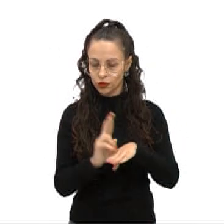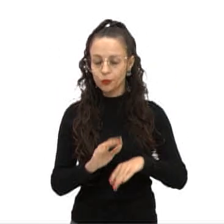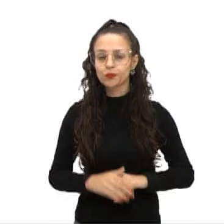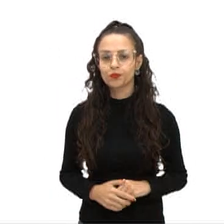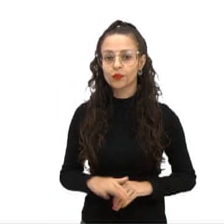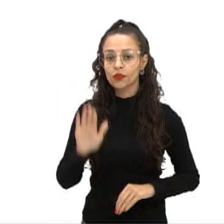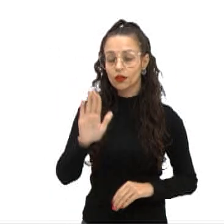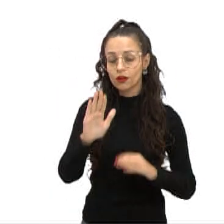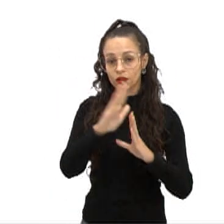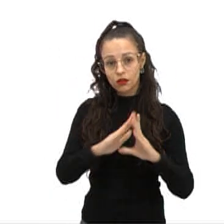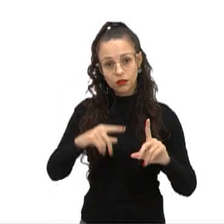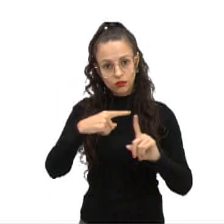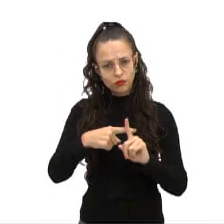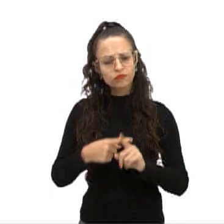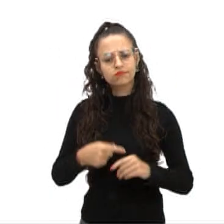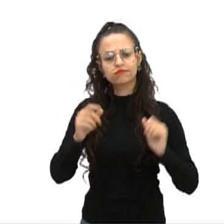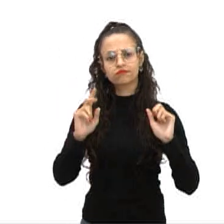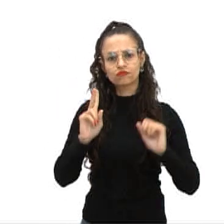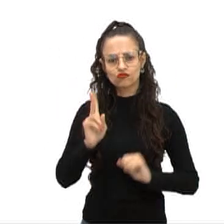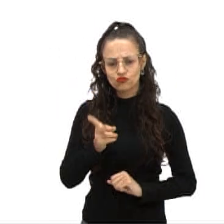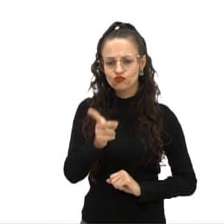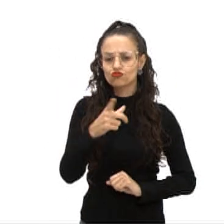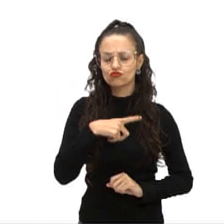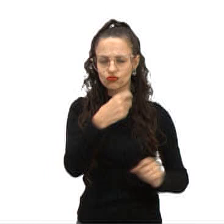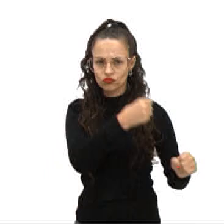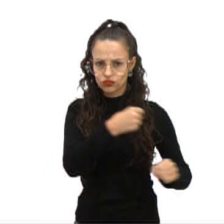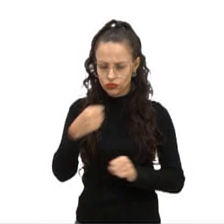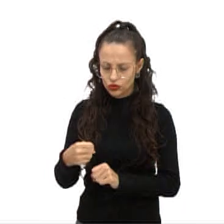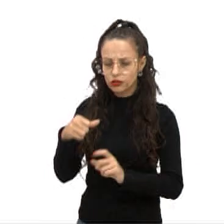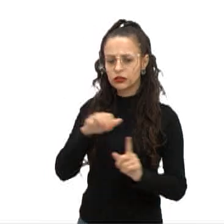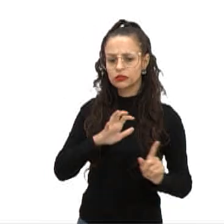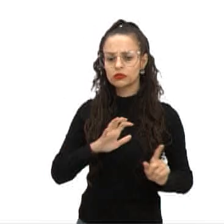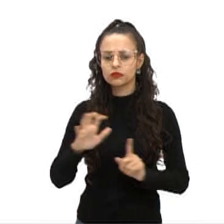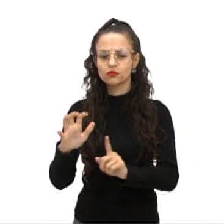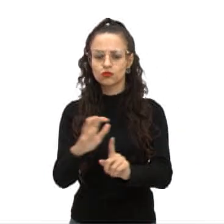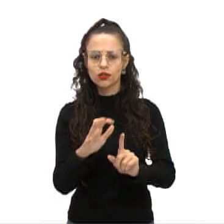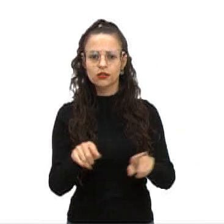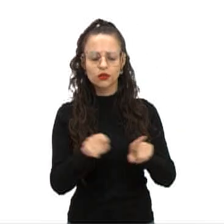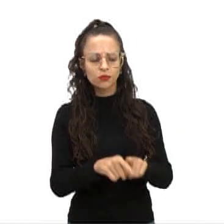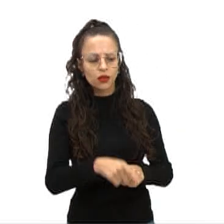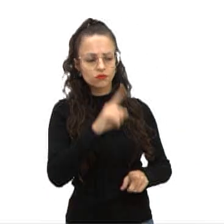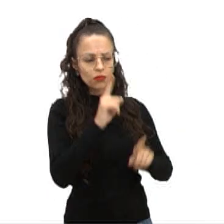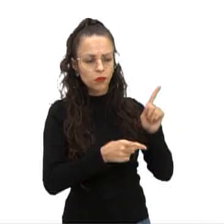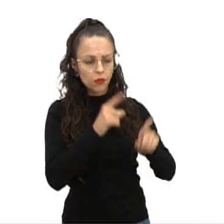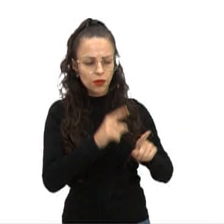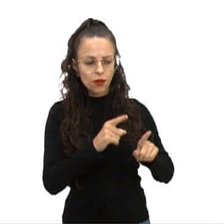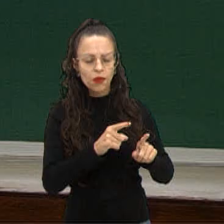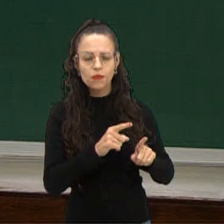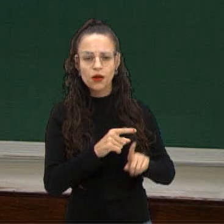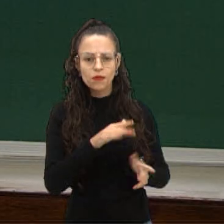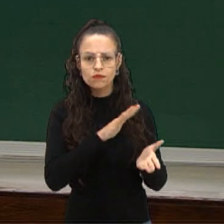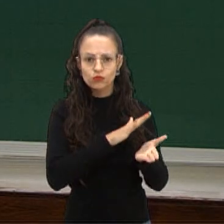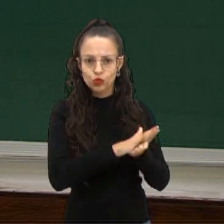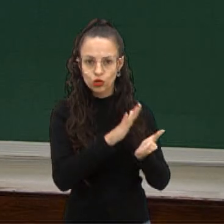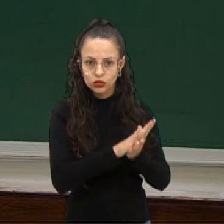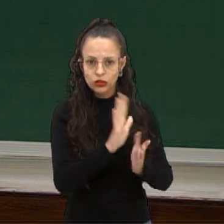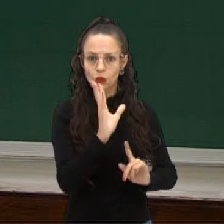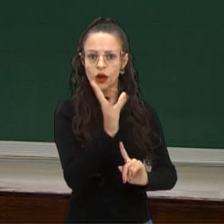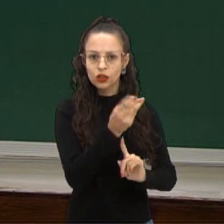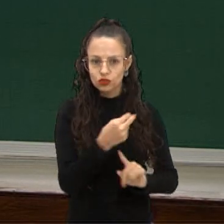a igreja ainda conservava grande poder e influência, determinando a produção cultural e artística desse período,